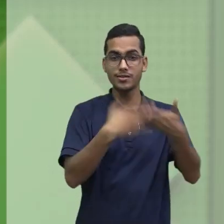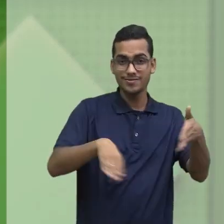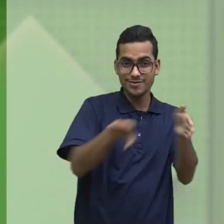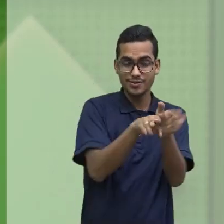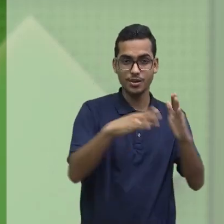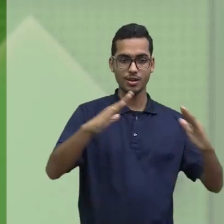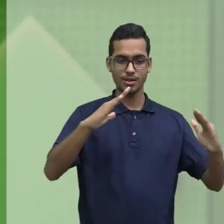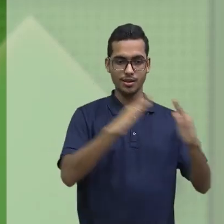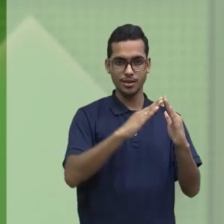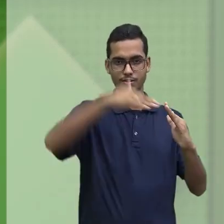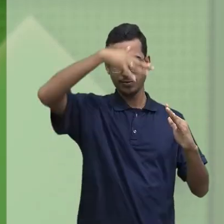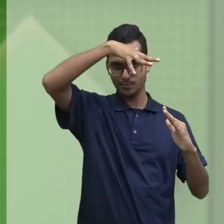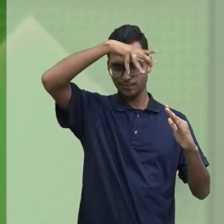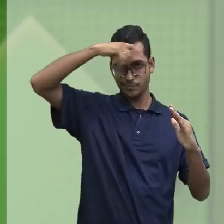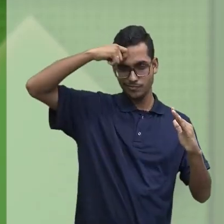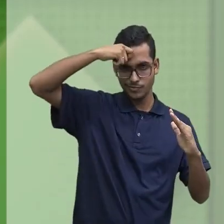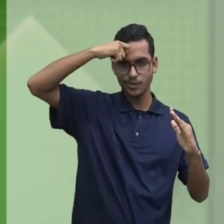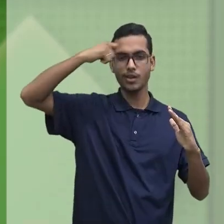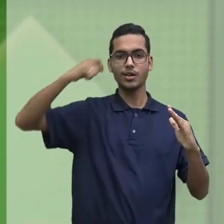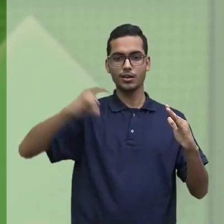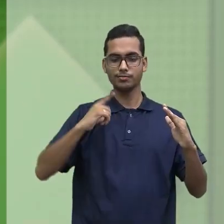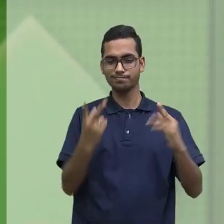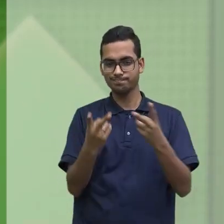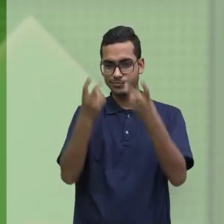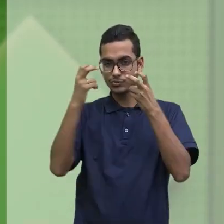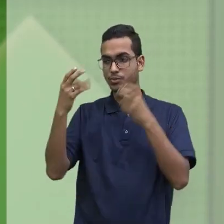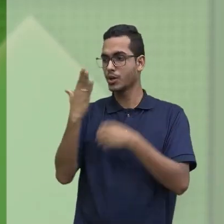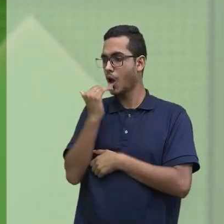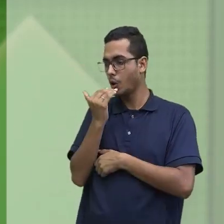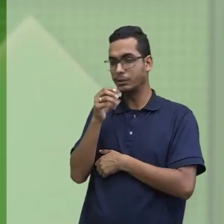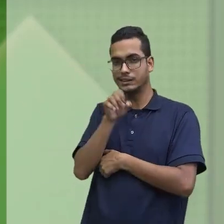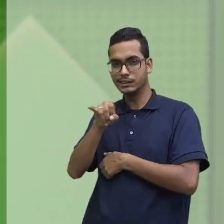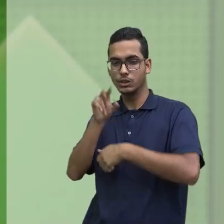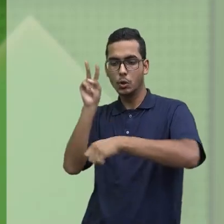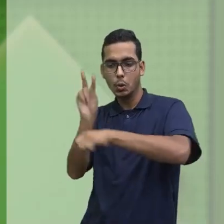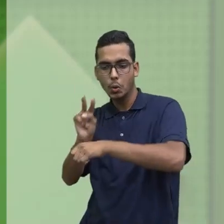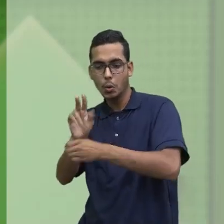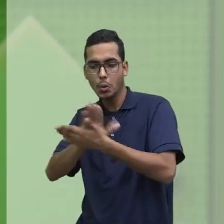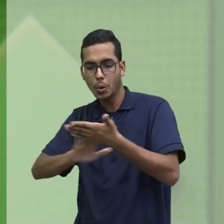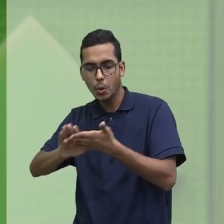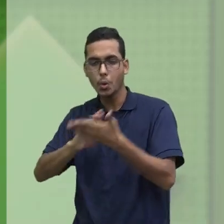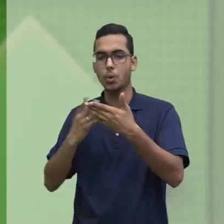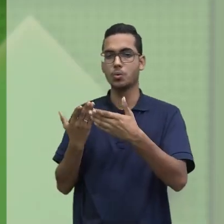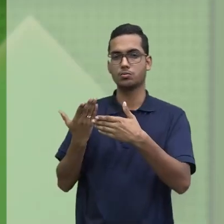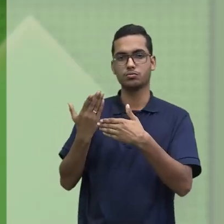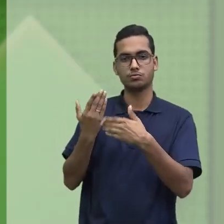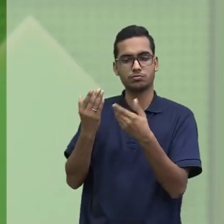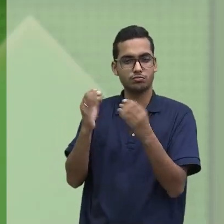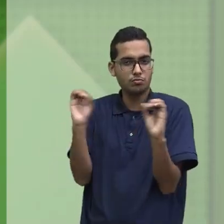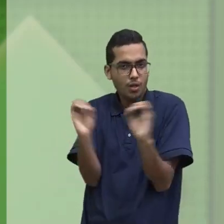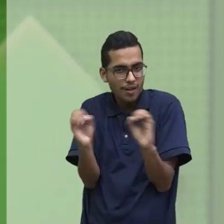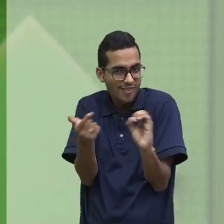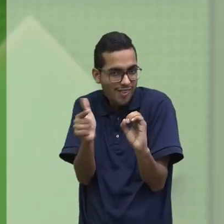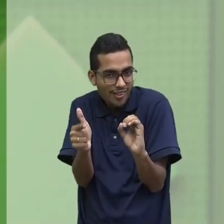nossa casa, esse alimento ele pode já estar degradado. E aí, cada vez mais, a gente busca por